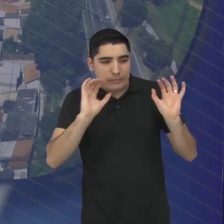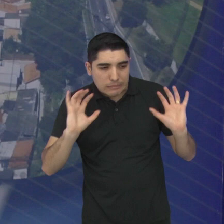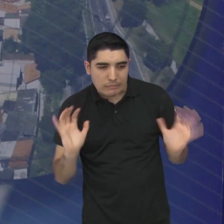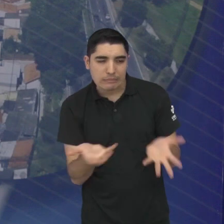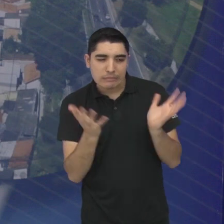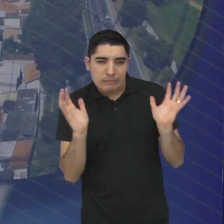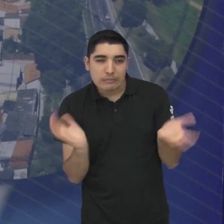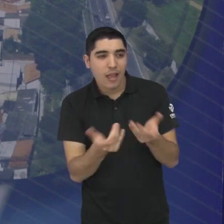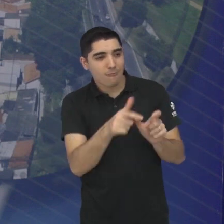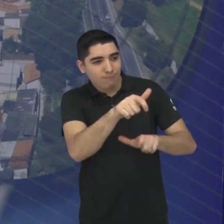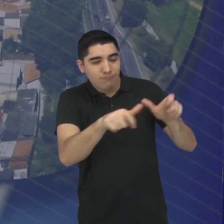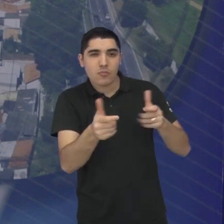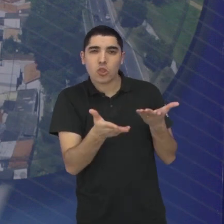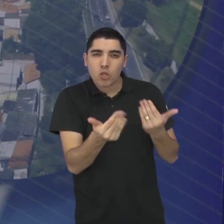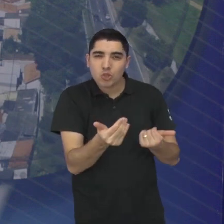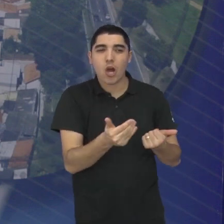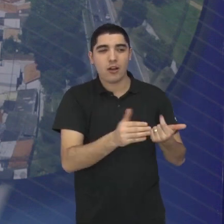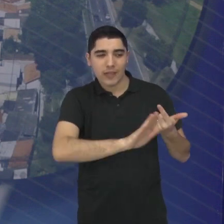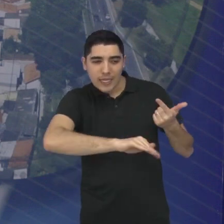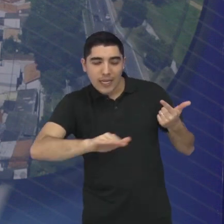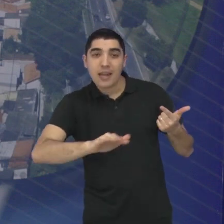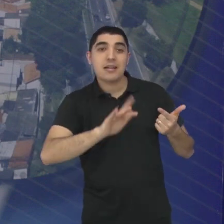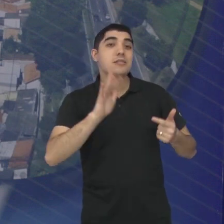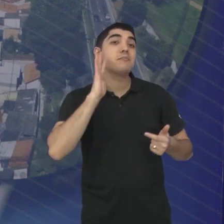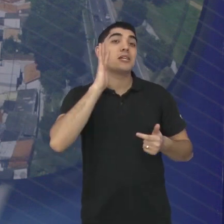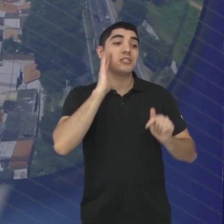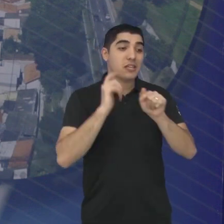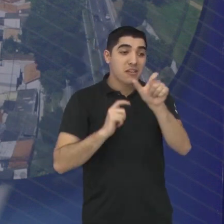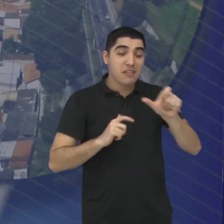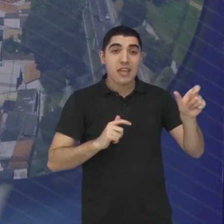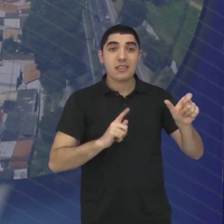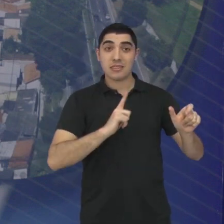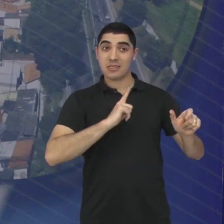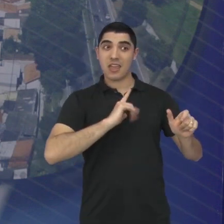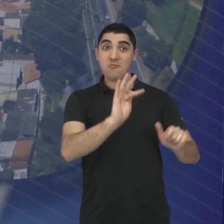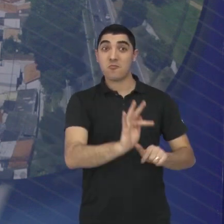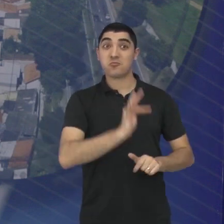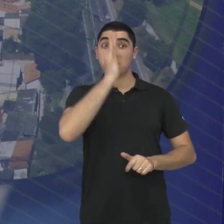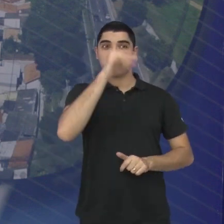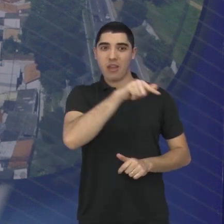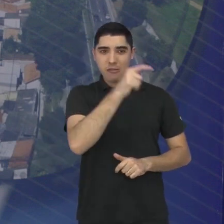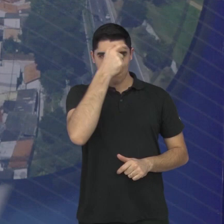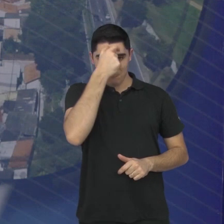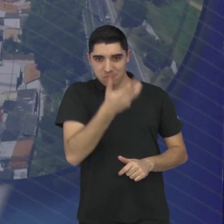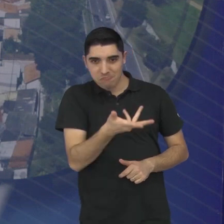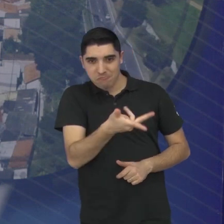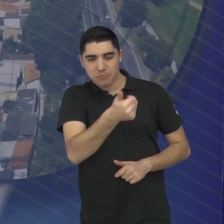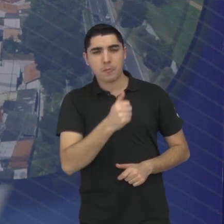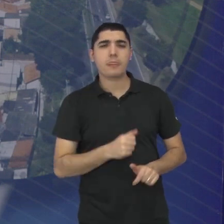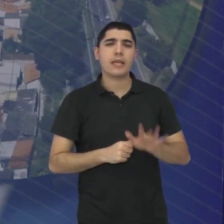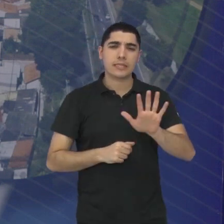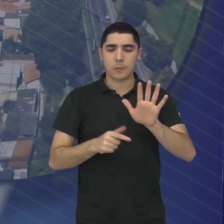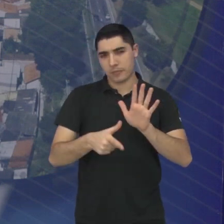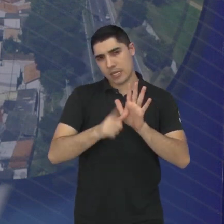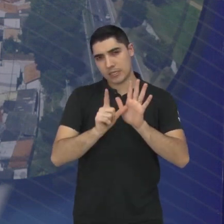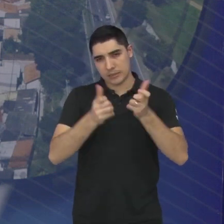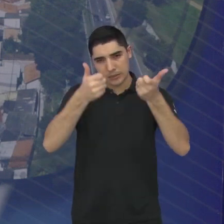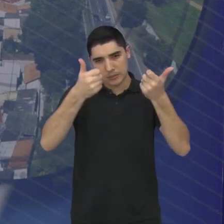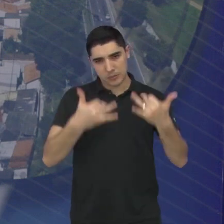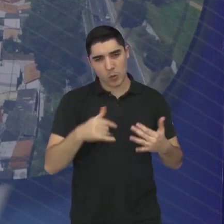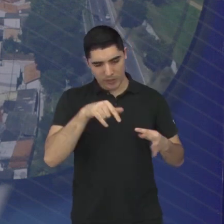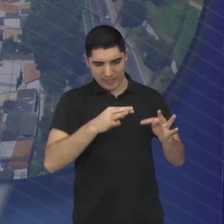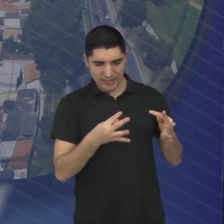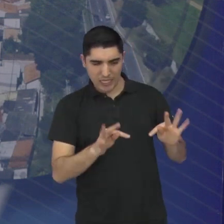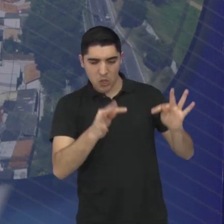despertar nos mais jovens, nos pequenininhos, quem sabe tirar daí novos talentos. Bom, já que a gente falou de tecnologia, eu